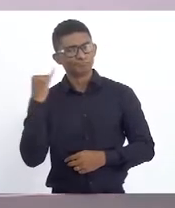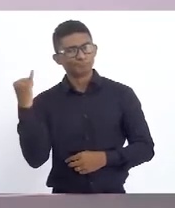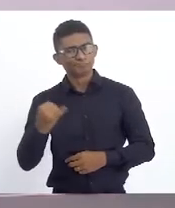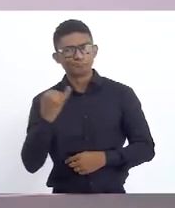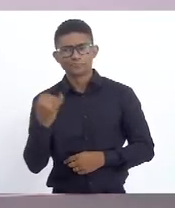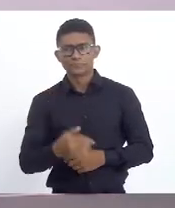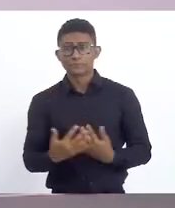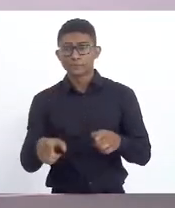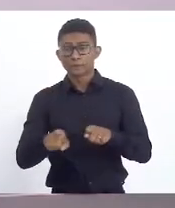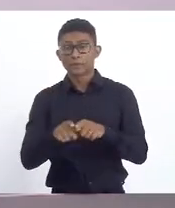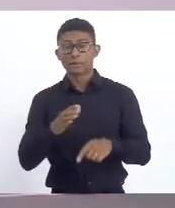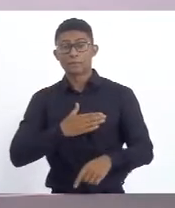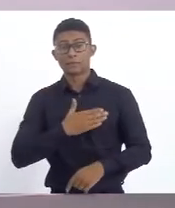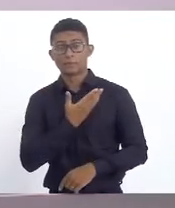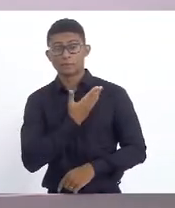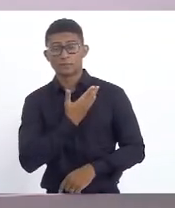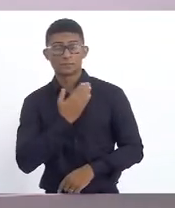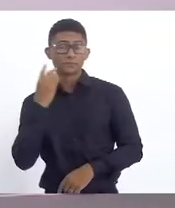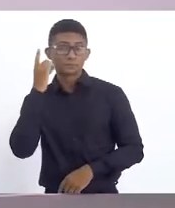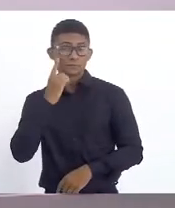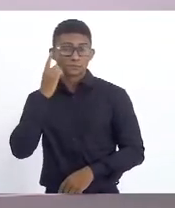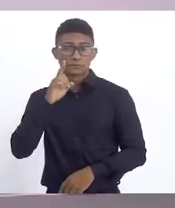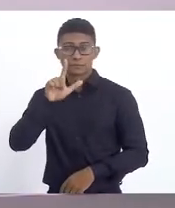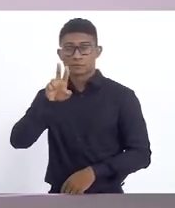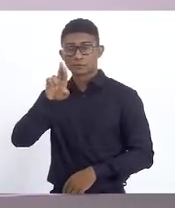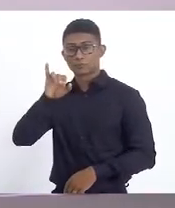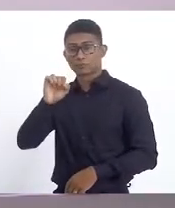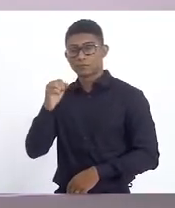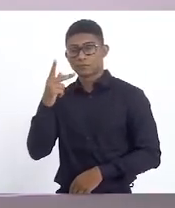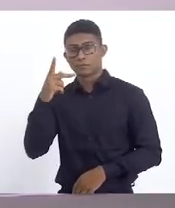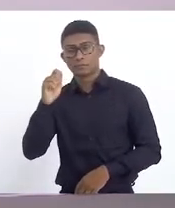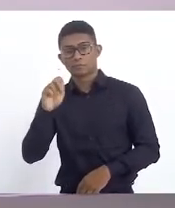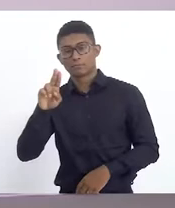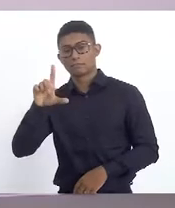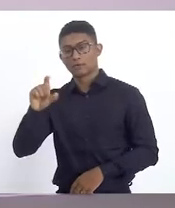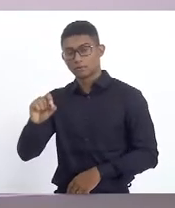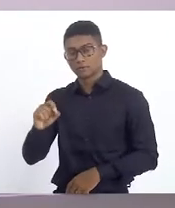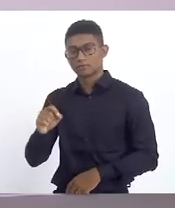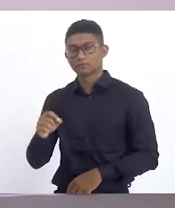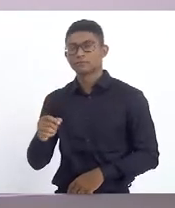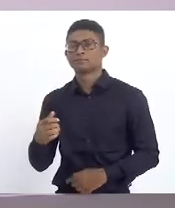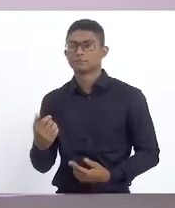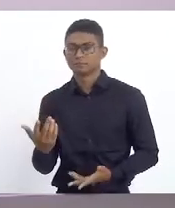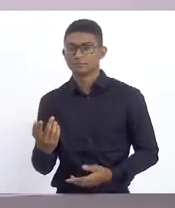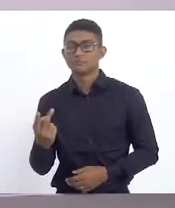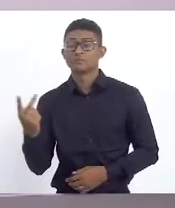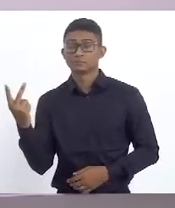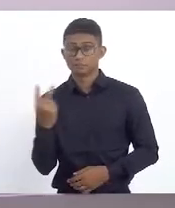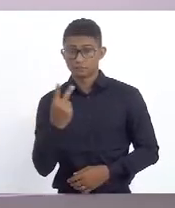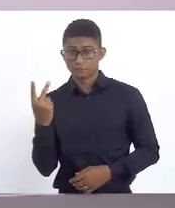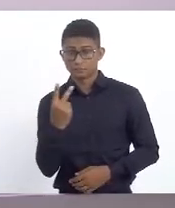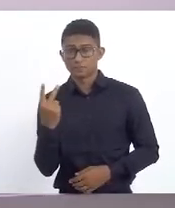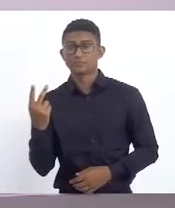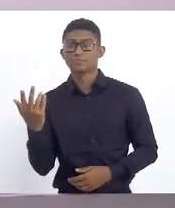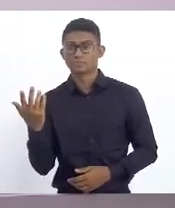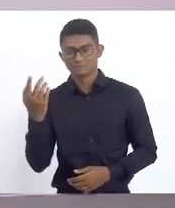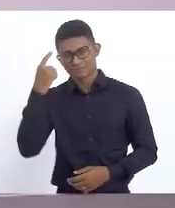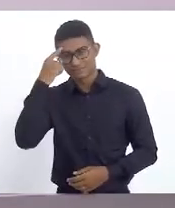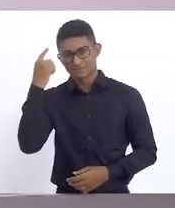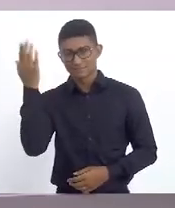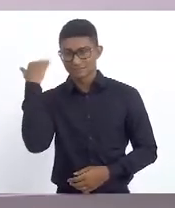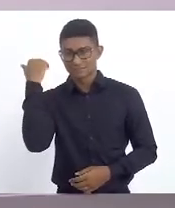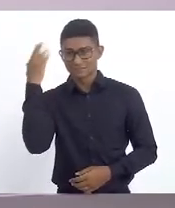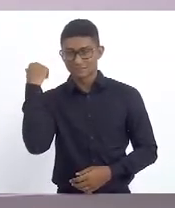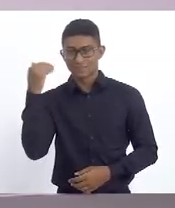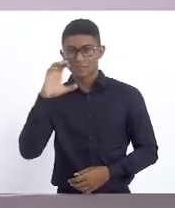amigo, deputado Luiz Paulo, que tive a honra de participar da CPI da crise hídrica, que